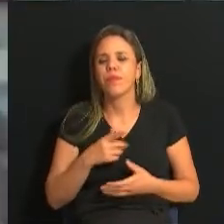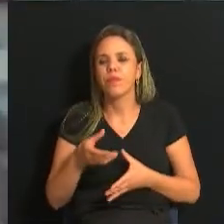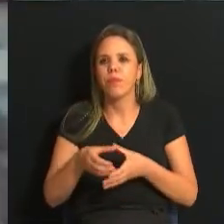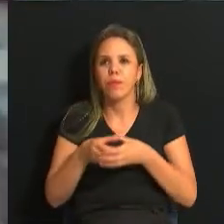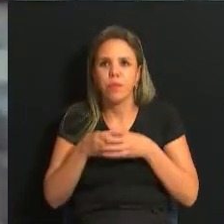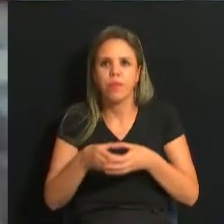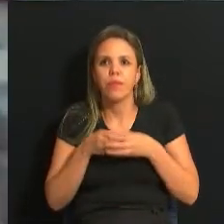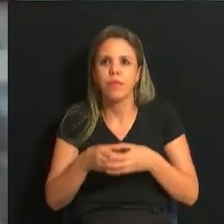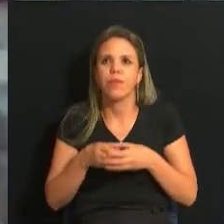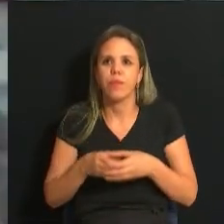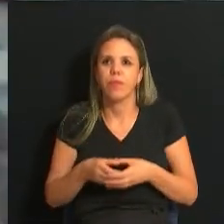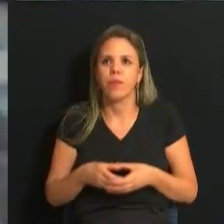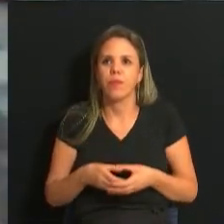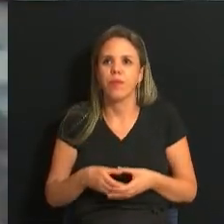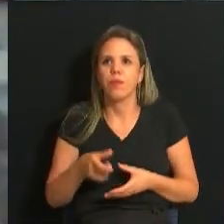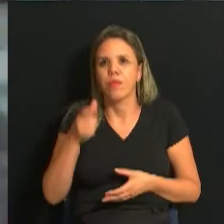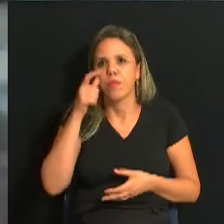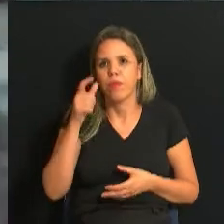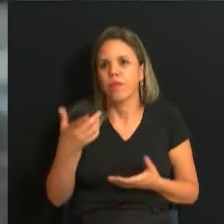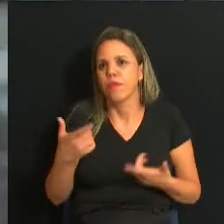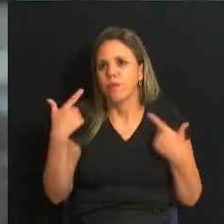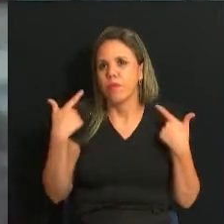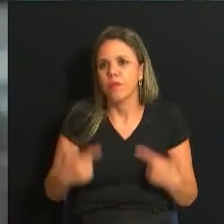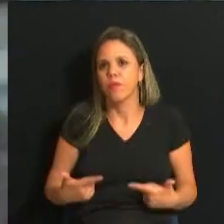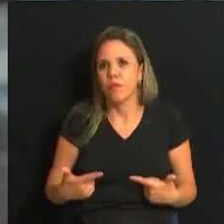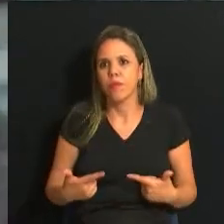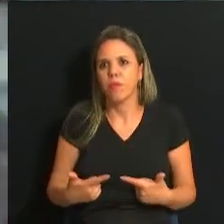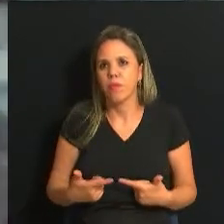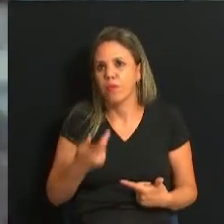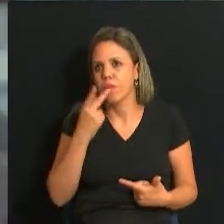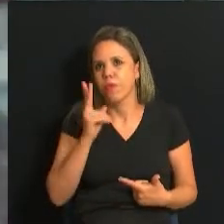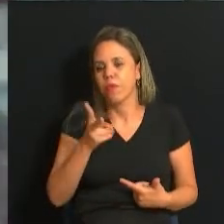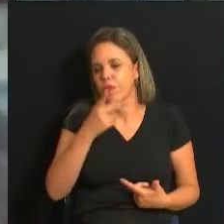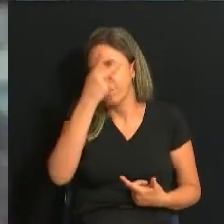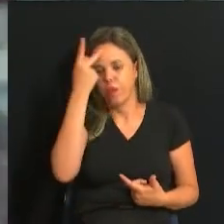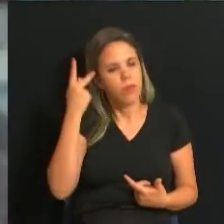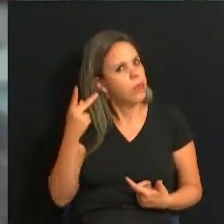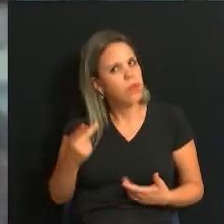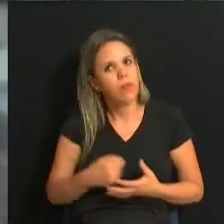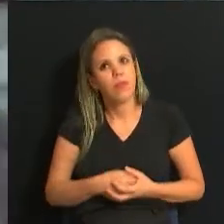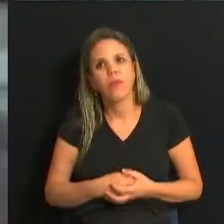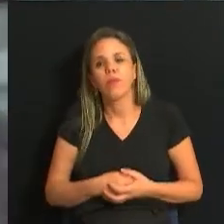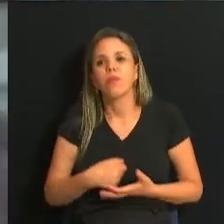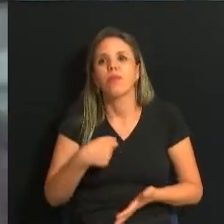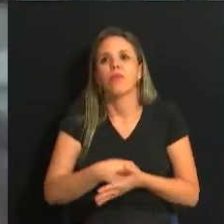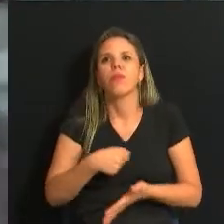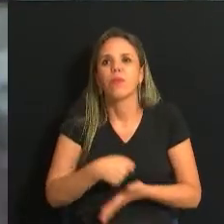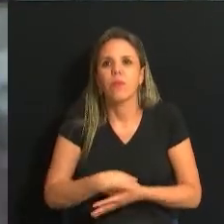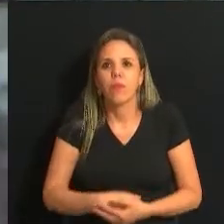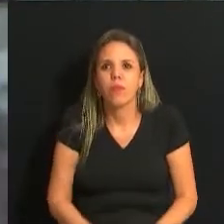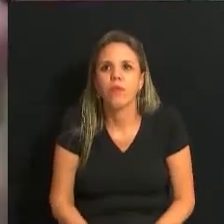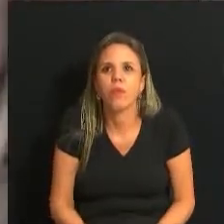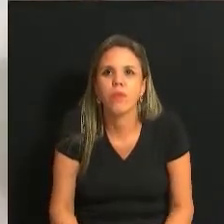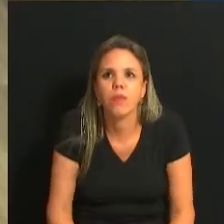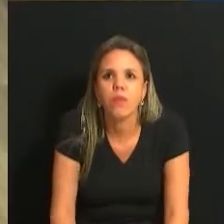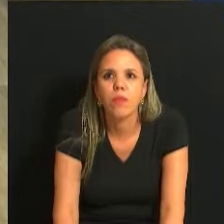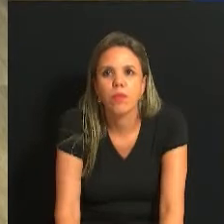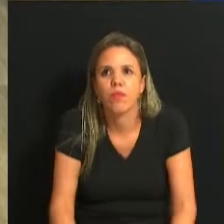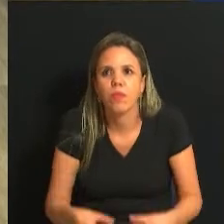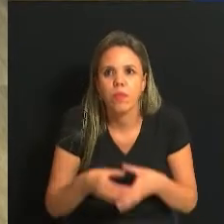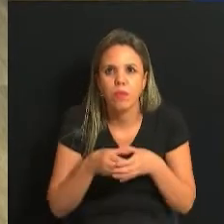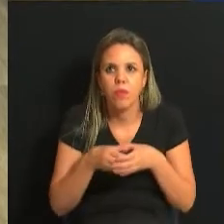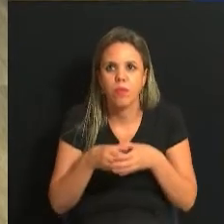convivência. E aí você vai virar o chato do rolê, falando o tempo inteiro para a pessoa que ela tem uma certa obrigação, né, de conviver com ela. É